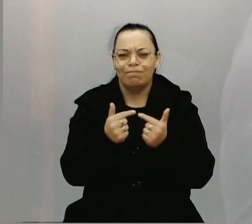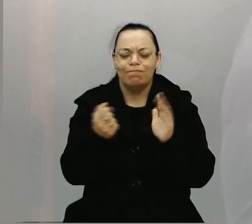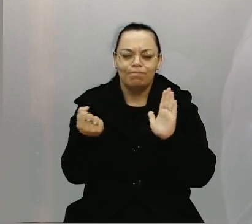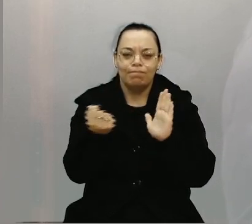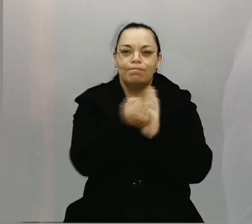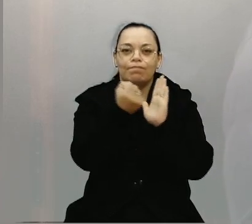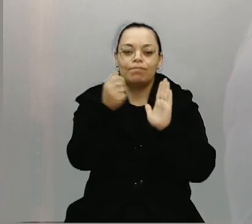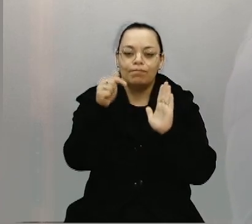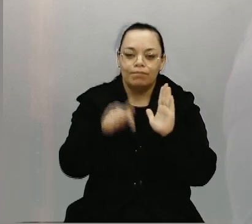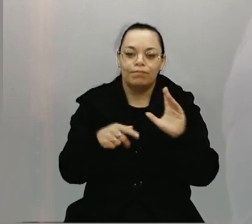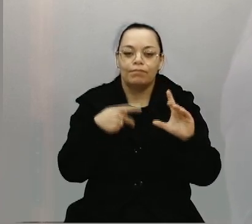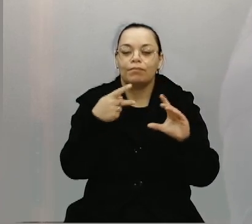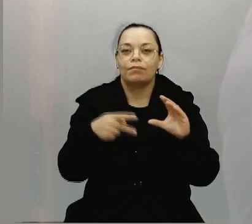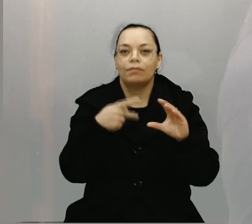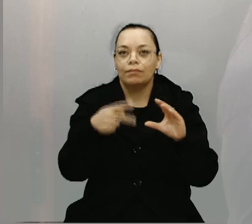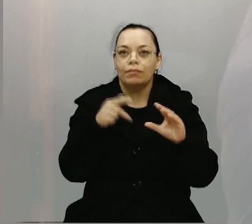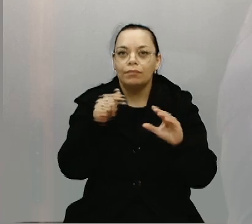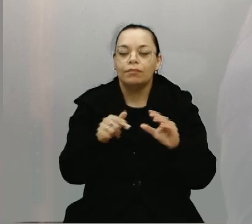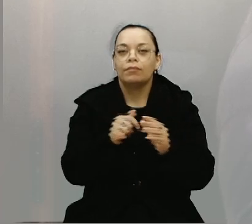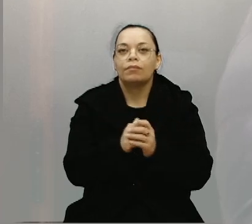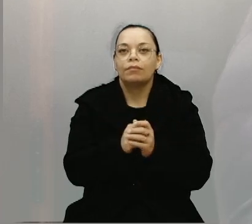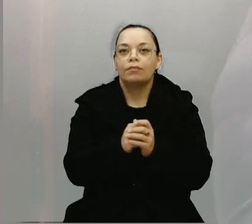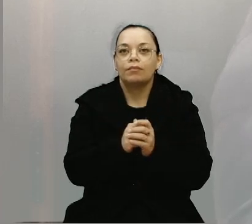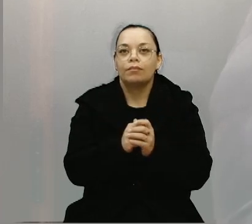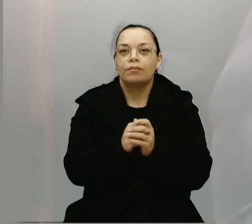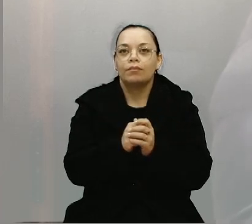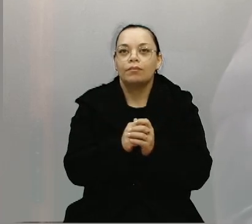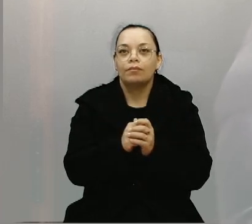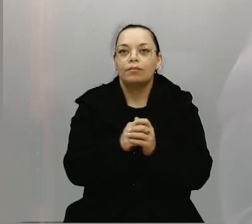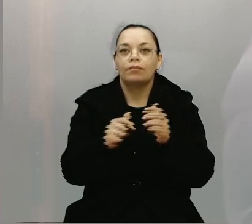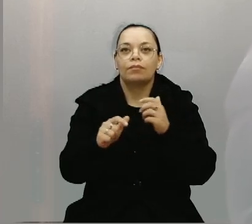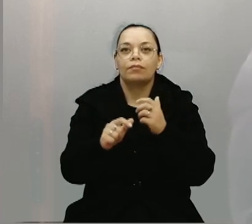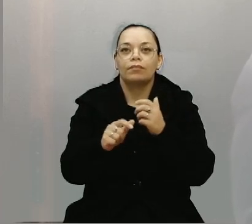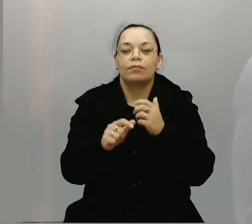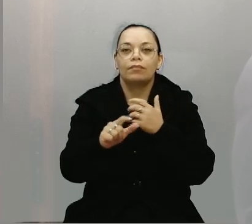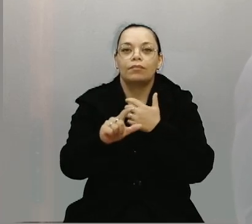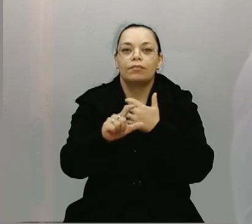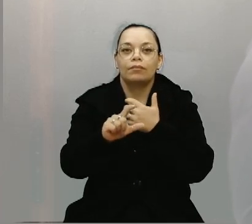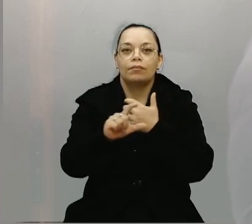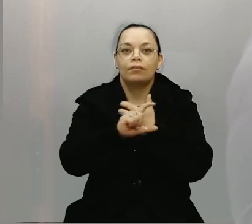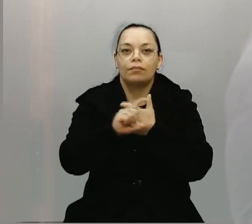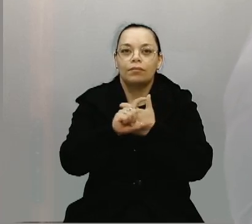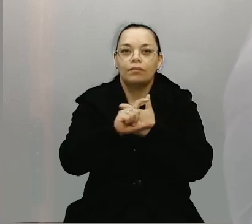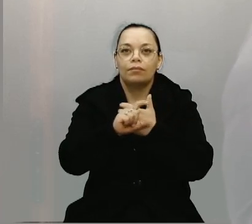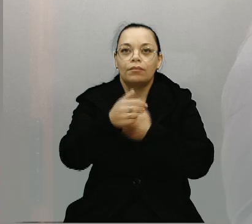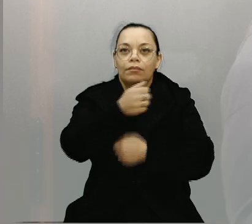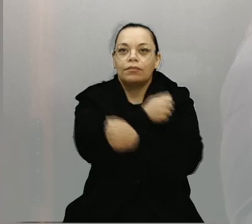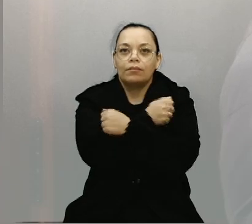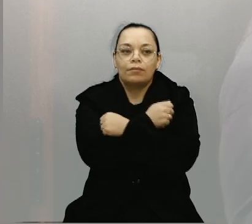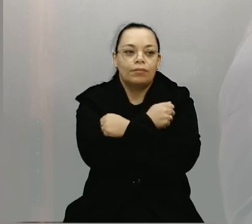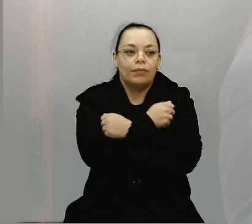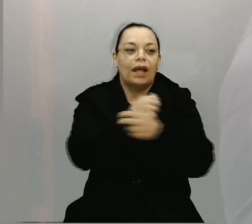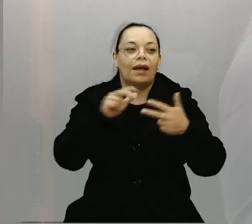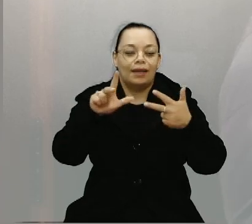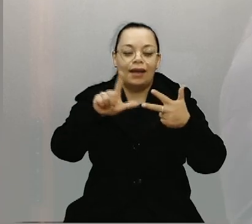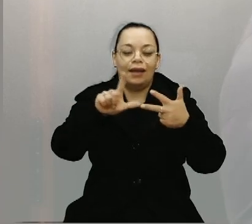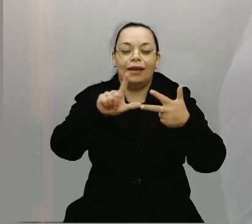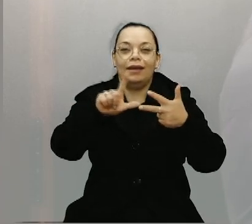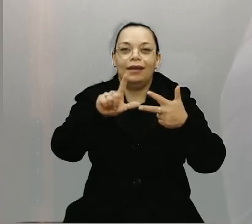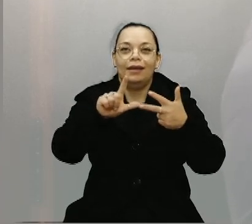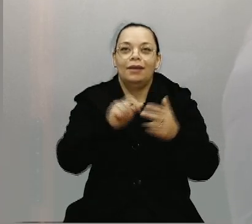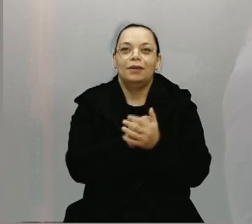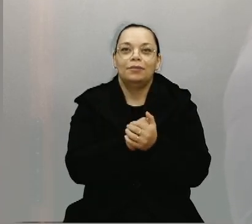nessa casa, deixou marca no Legislativo. Então, meu grande abraço, principalmente a esposa,